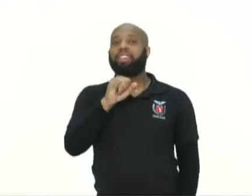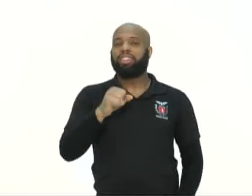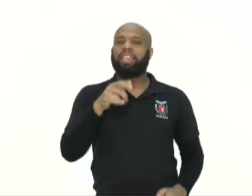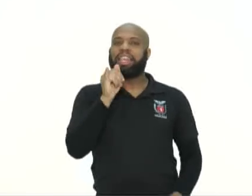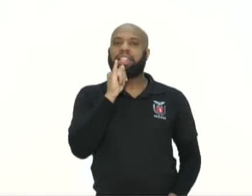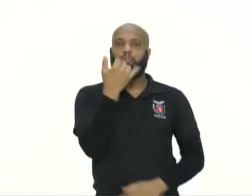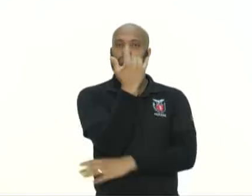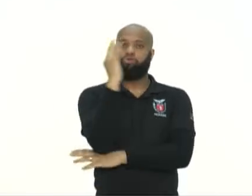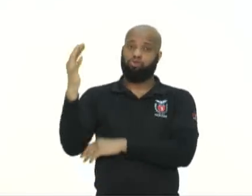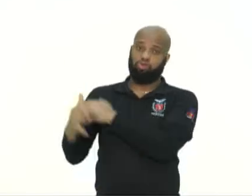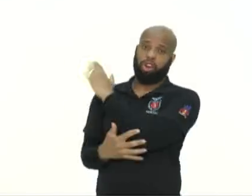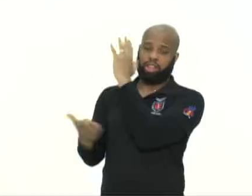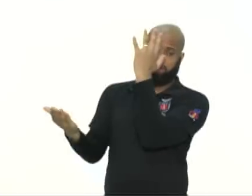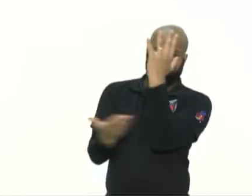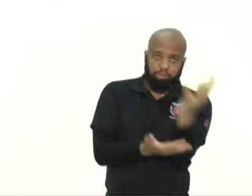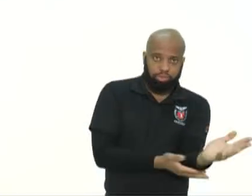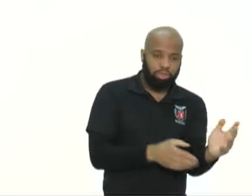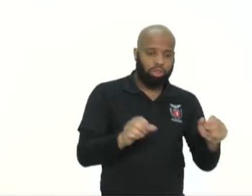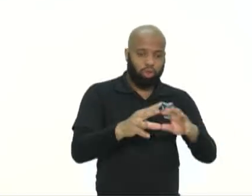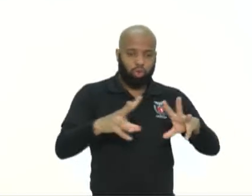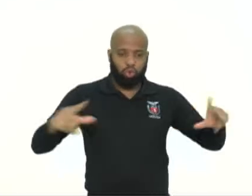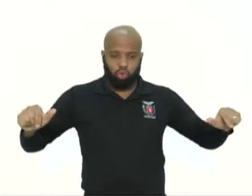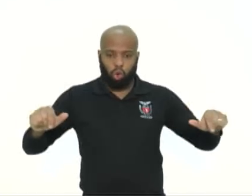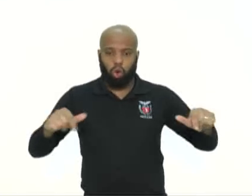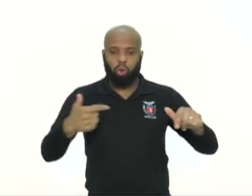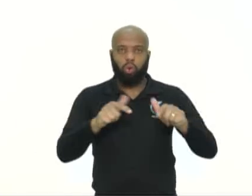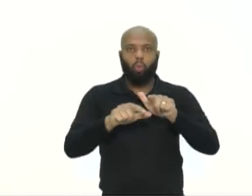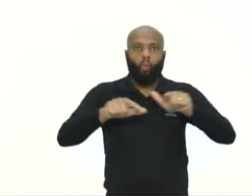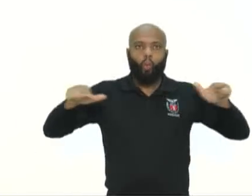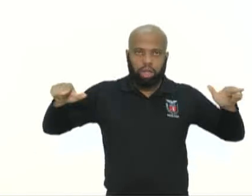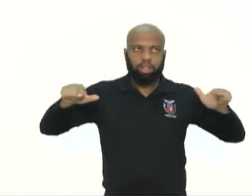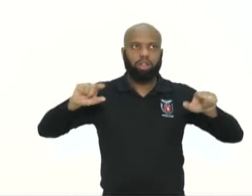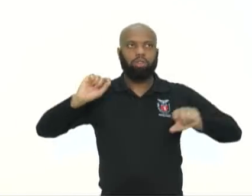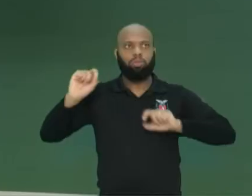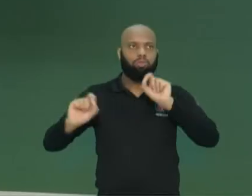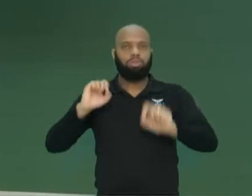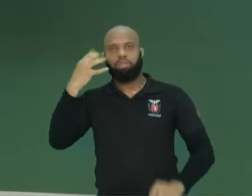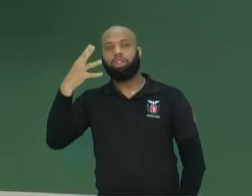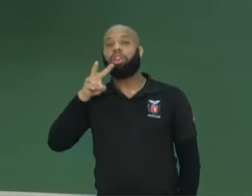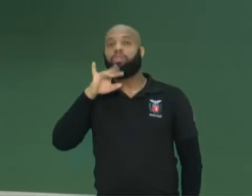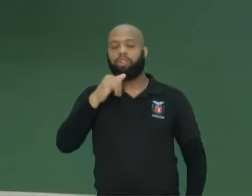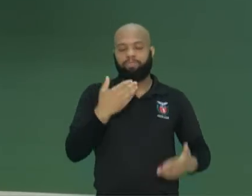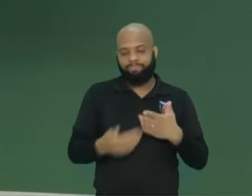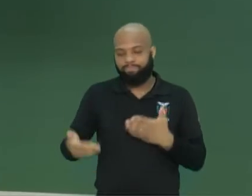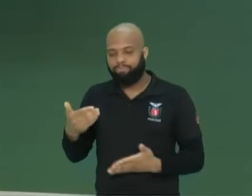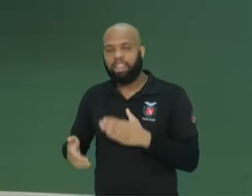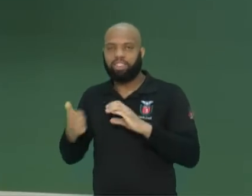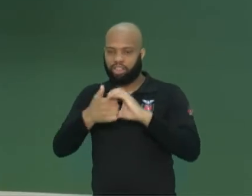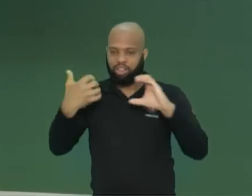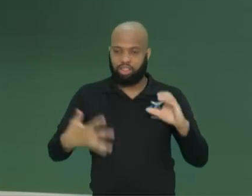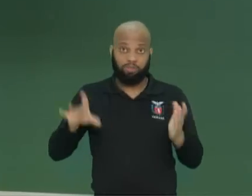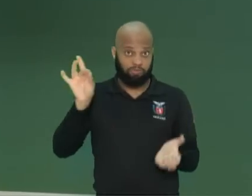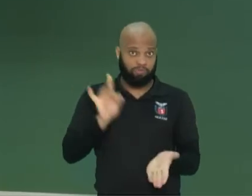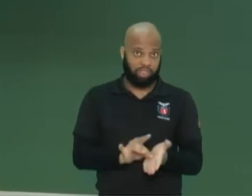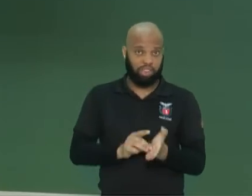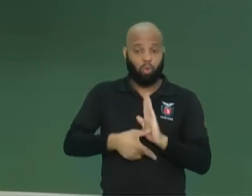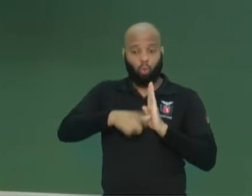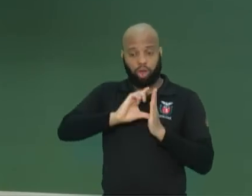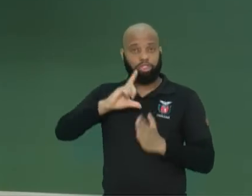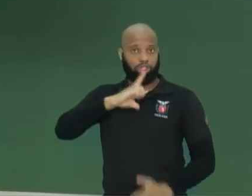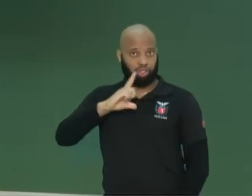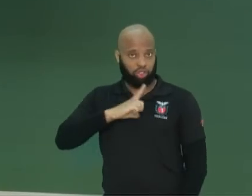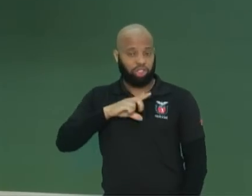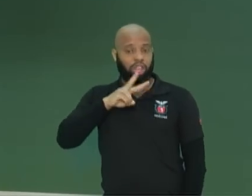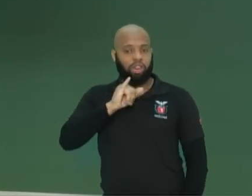retirada a vegetação, esse solo ficou exposto, nós já falamos anteriormente ali, que ele vai perder suas características originais, que ele vai